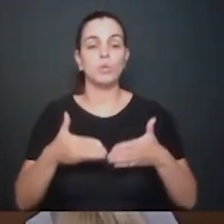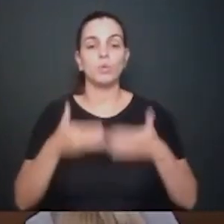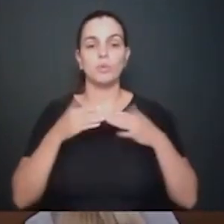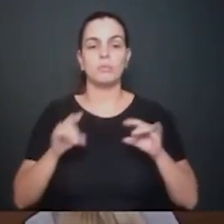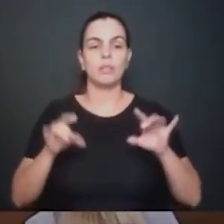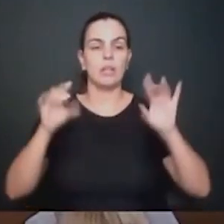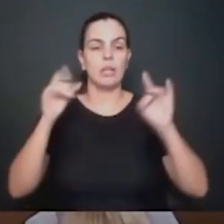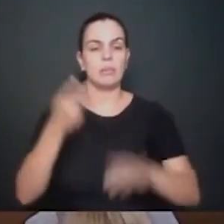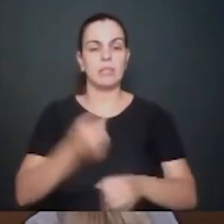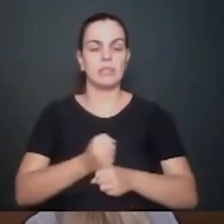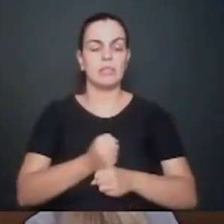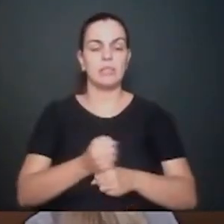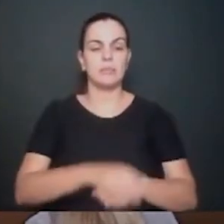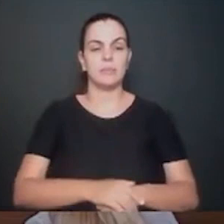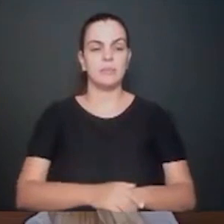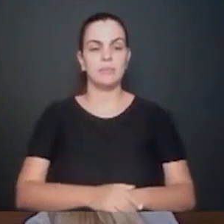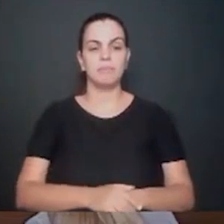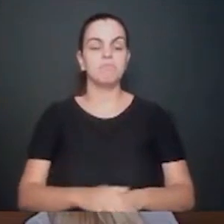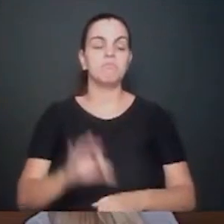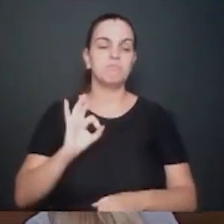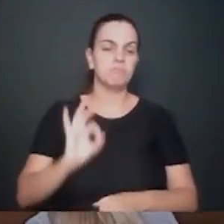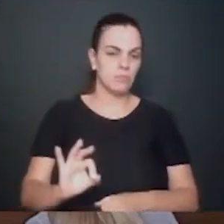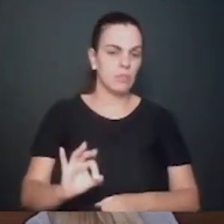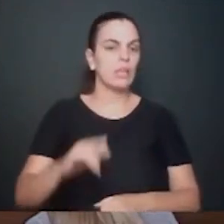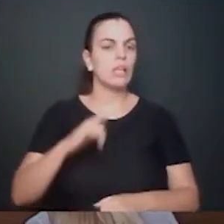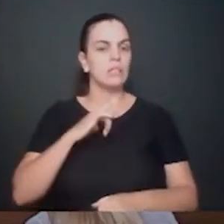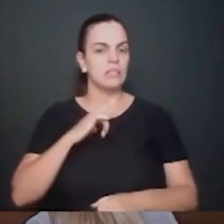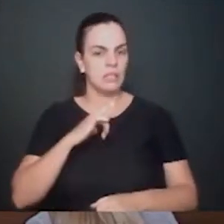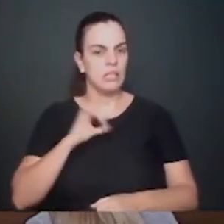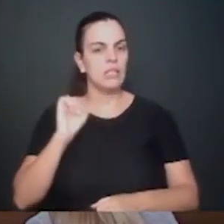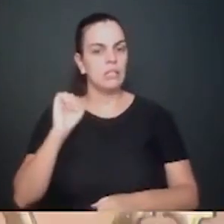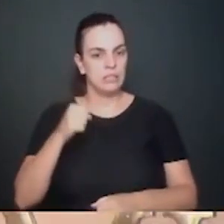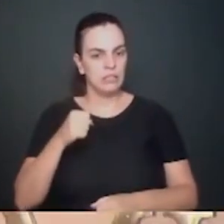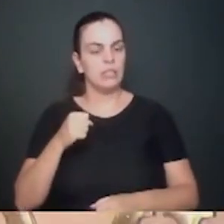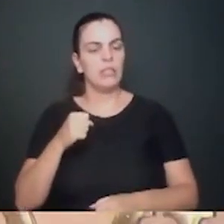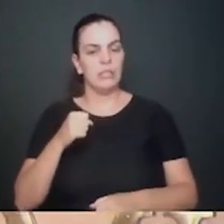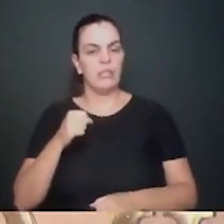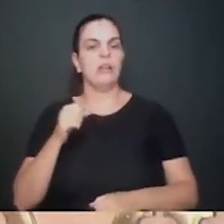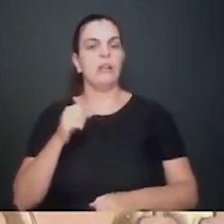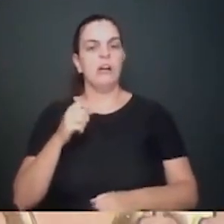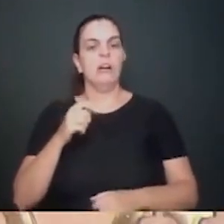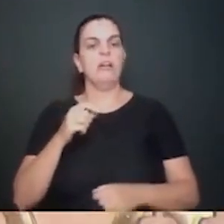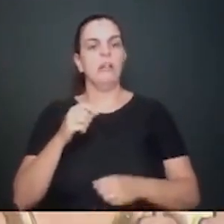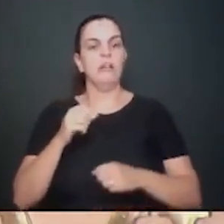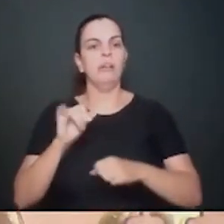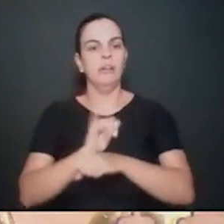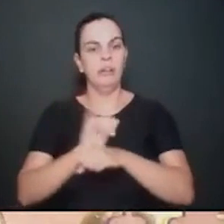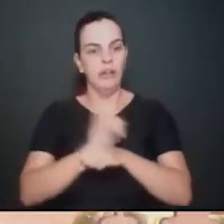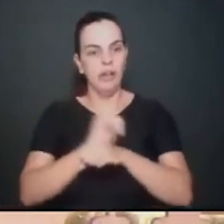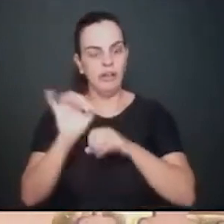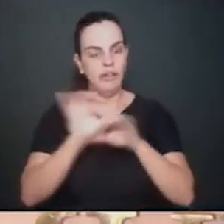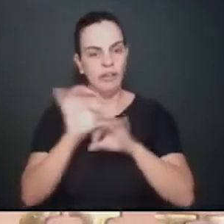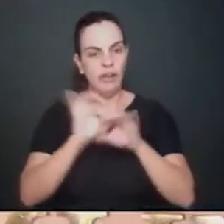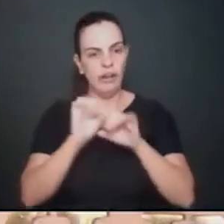previsão? Existe uma previsão, vereadora, mas ainda não. Nós não temos um número fechado,